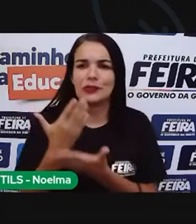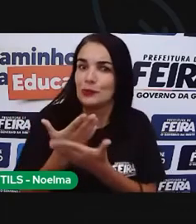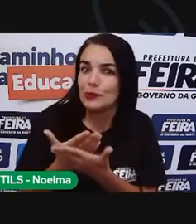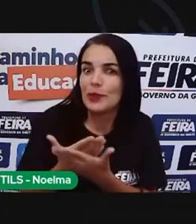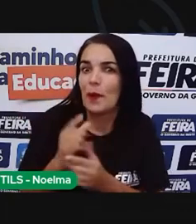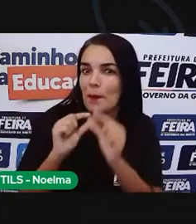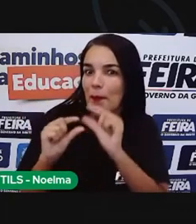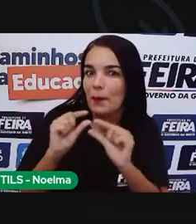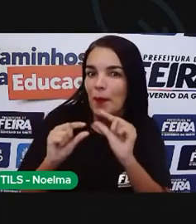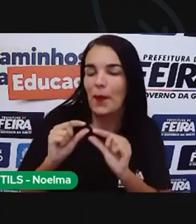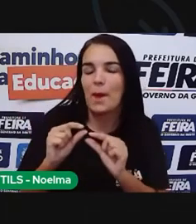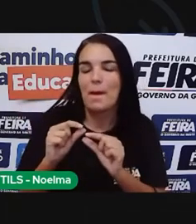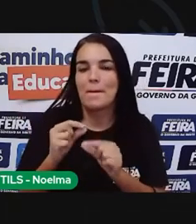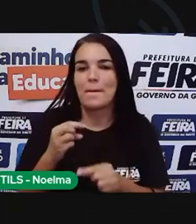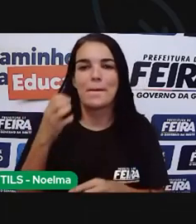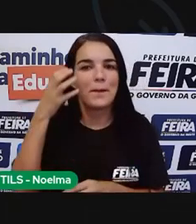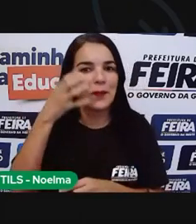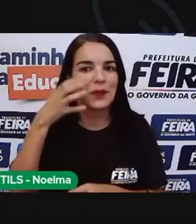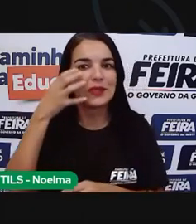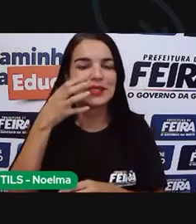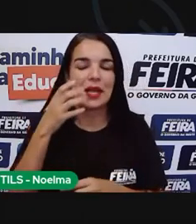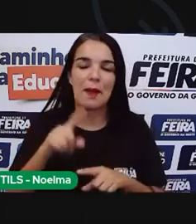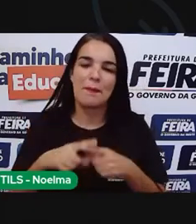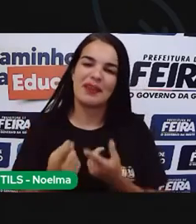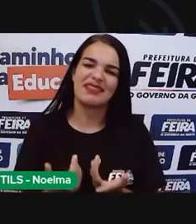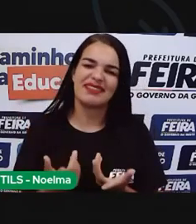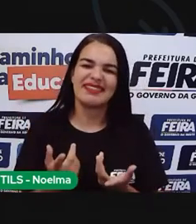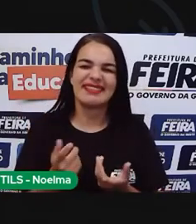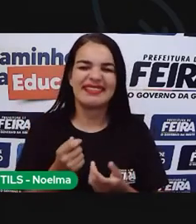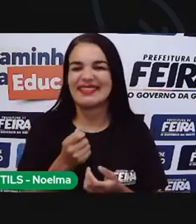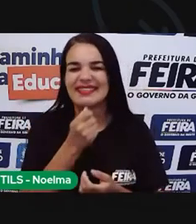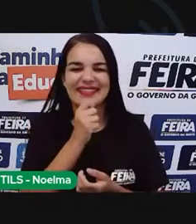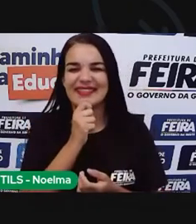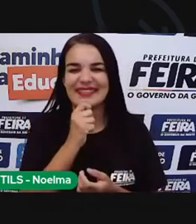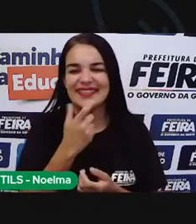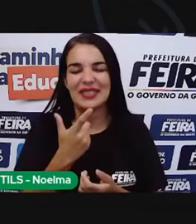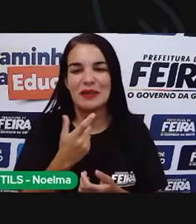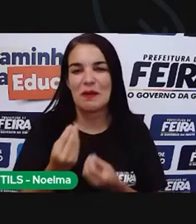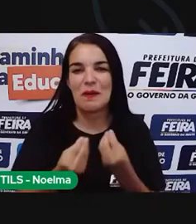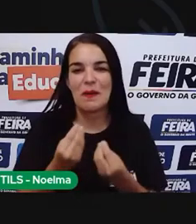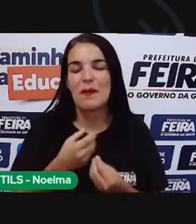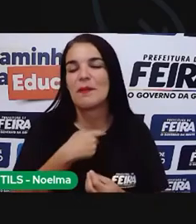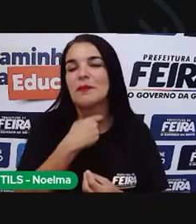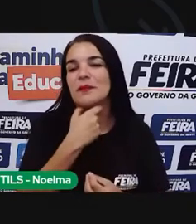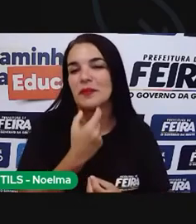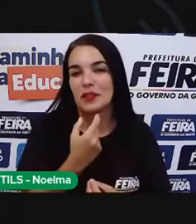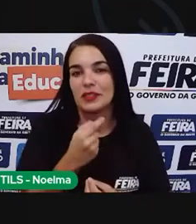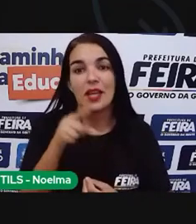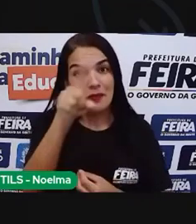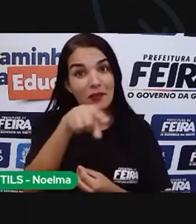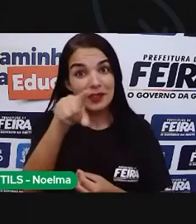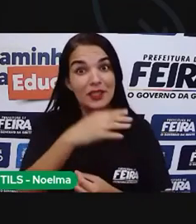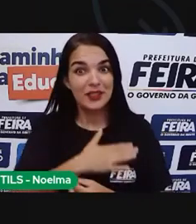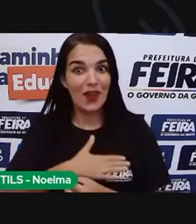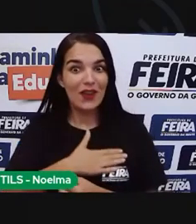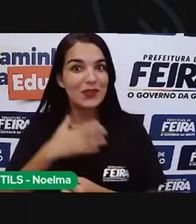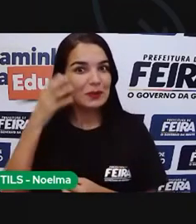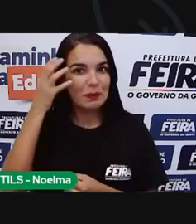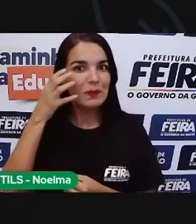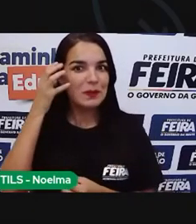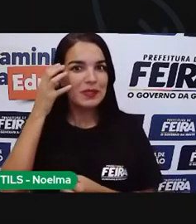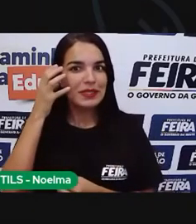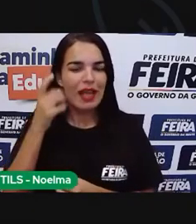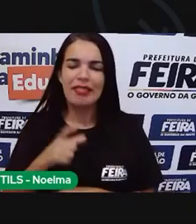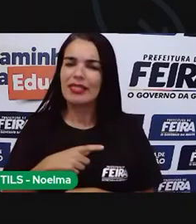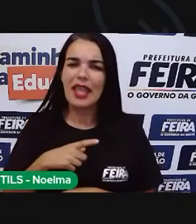mas, infelizmente, eu não tenho talento. Eu gosto, sou apaixonado. E vocês gostam de música? Tem alguma música